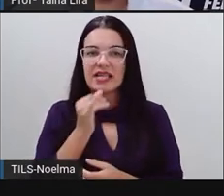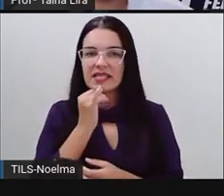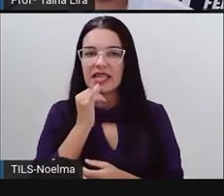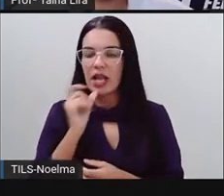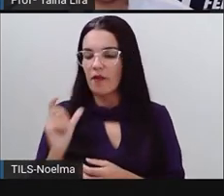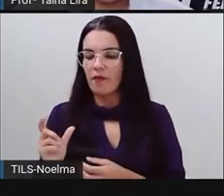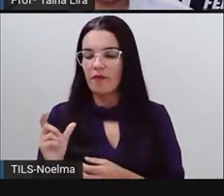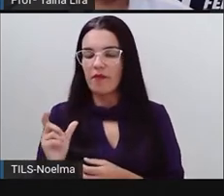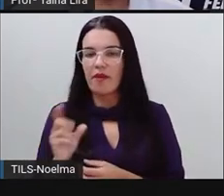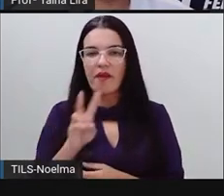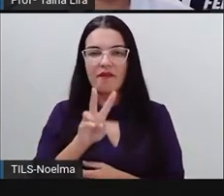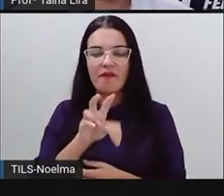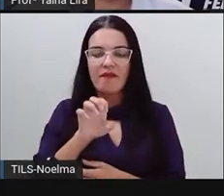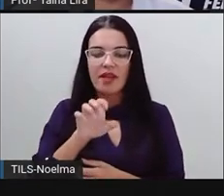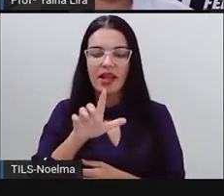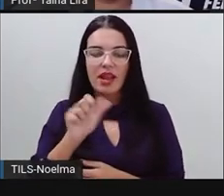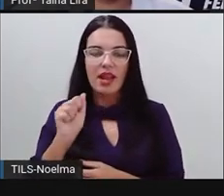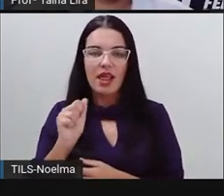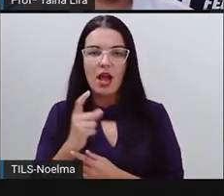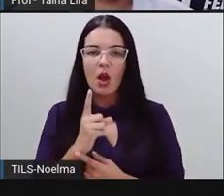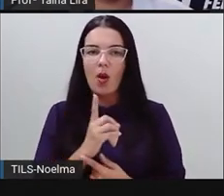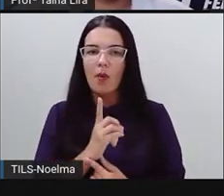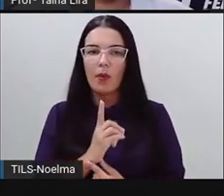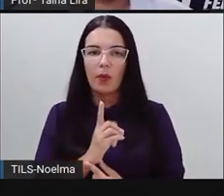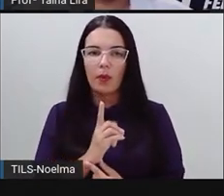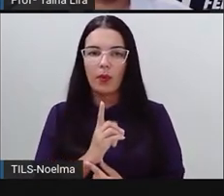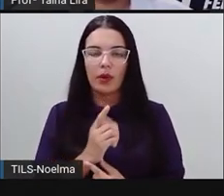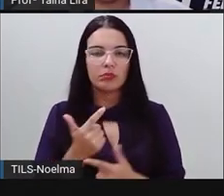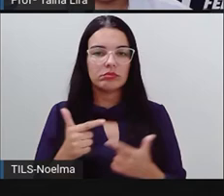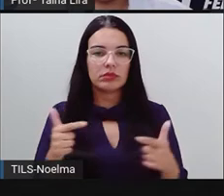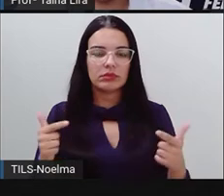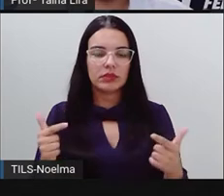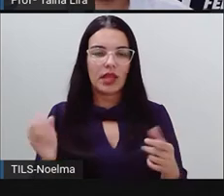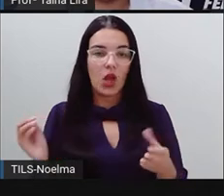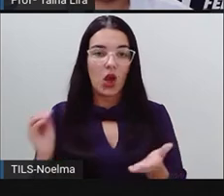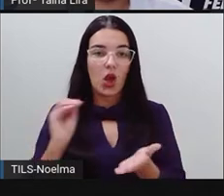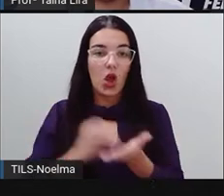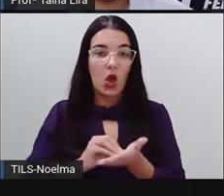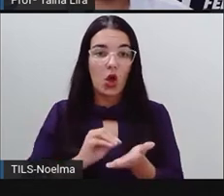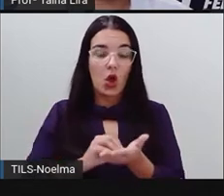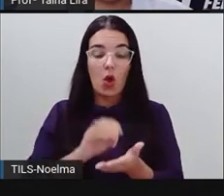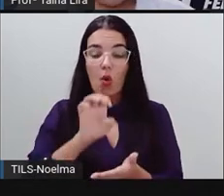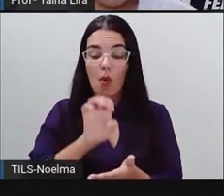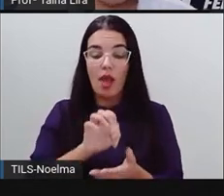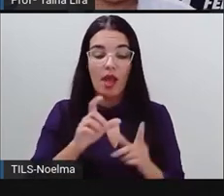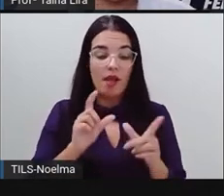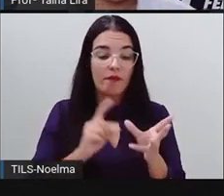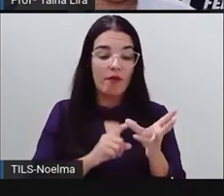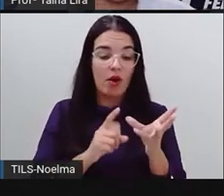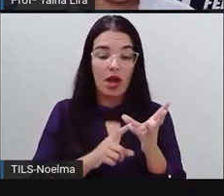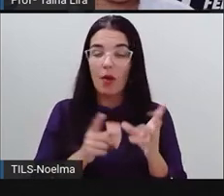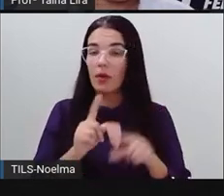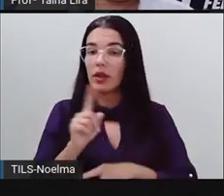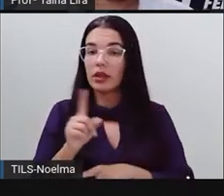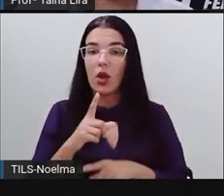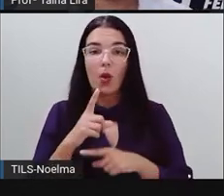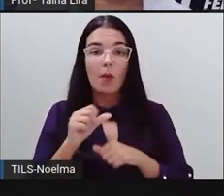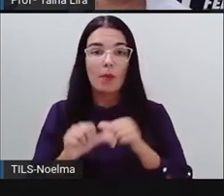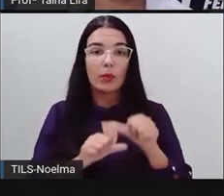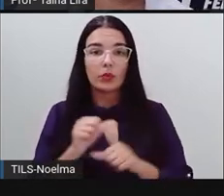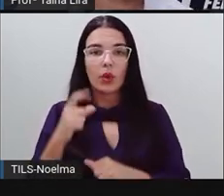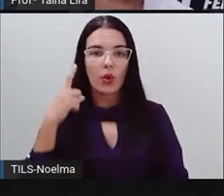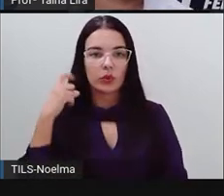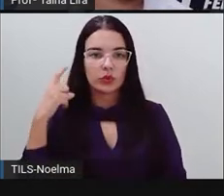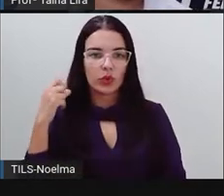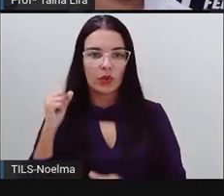exemplo vela então eu coloquei outra vogal aí a vogal é e não mudou o som Tá bom